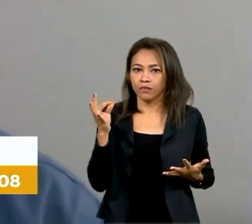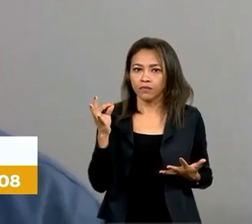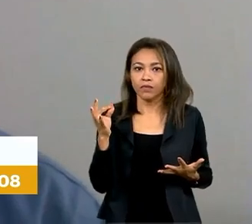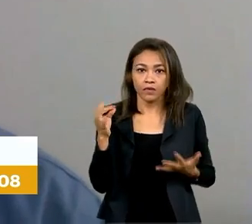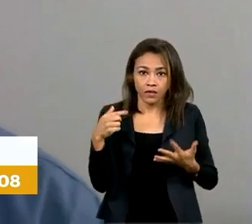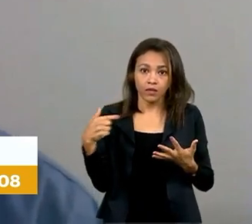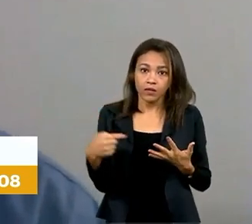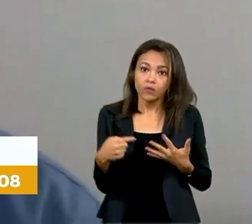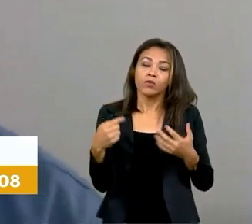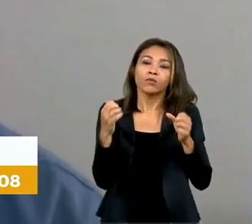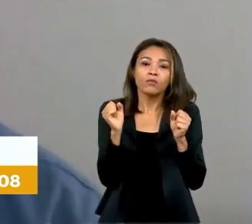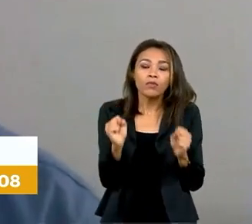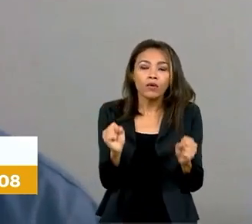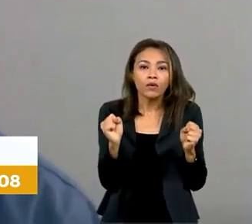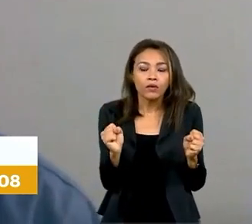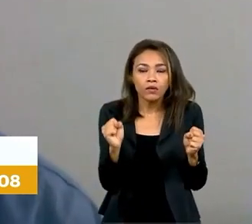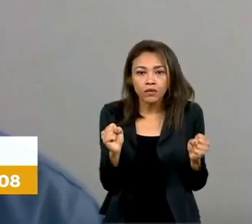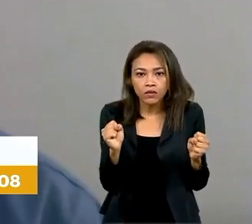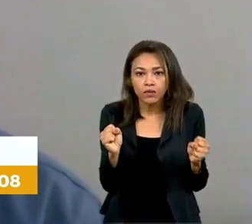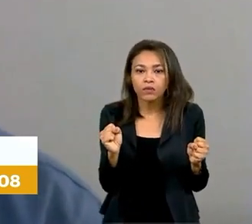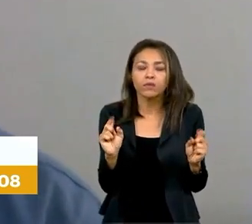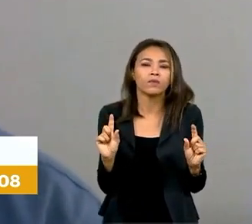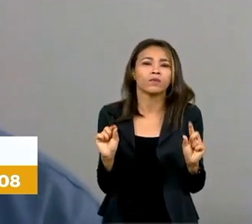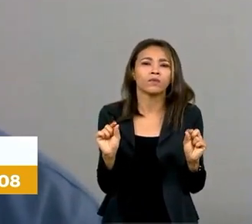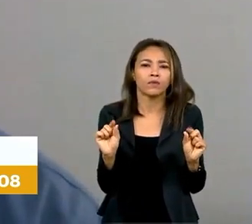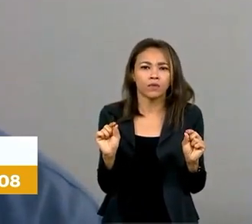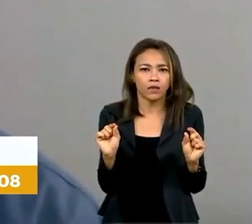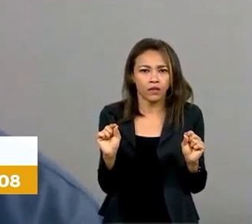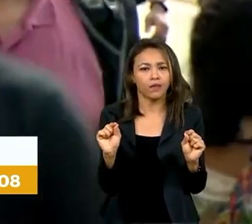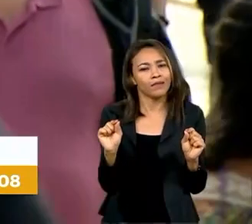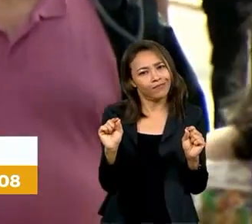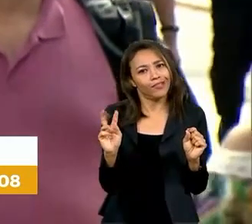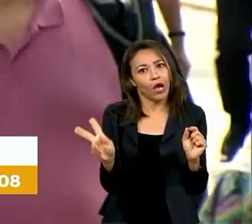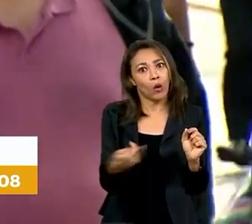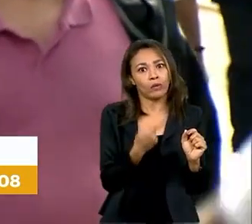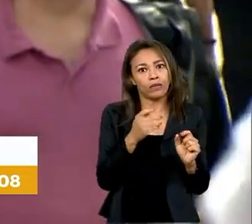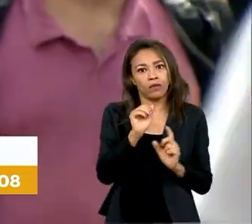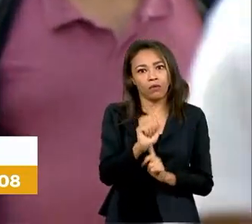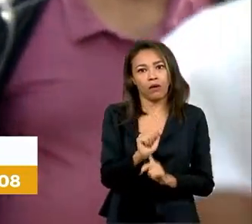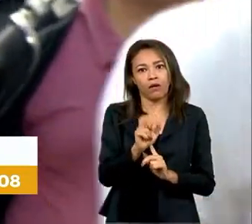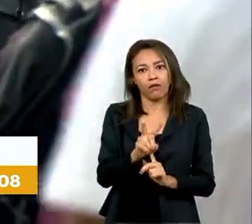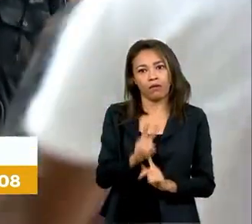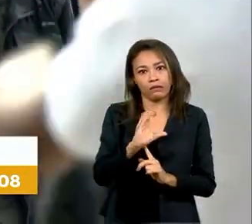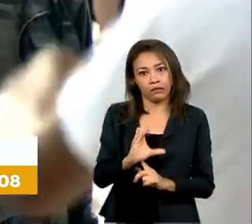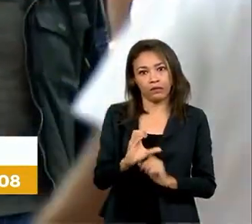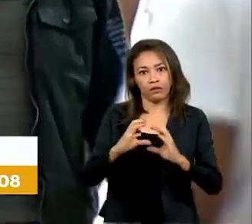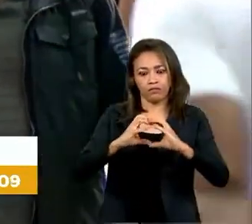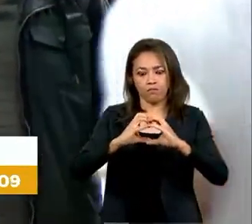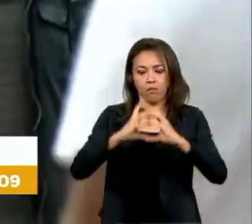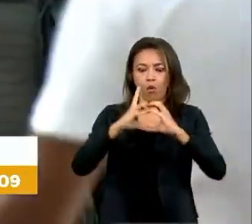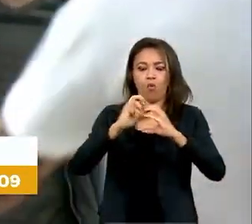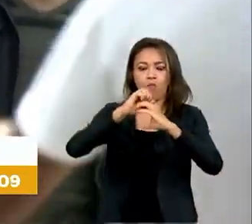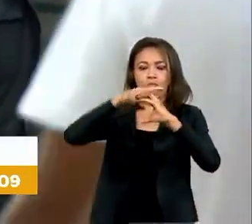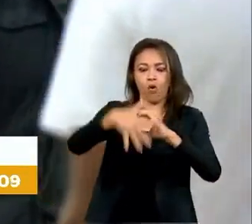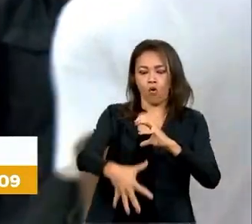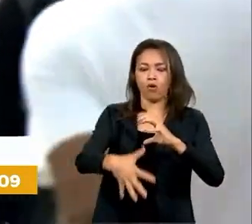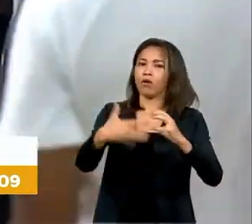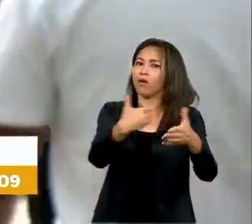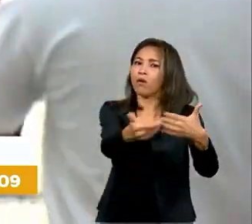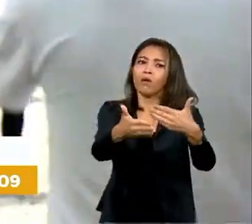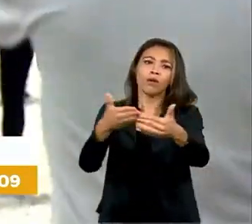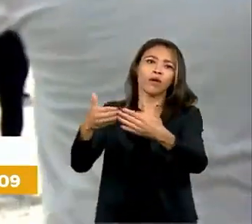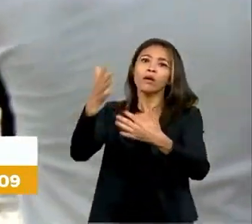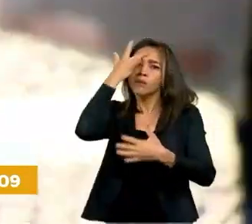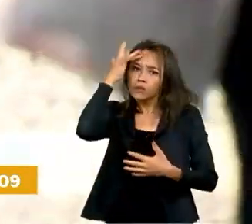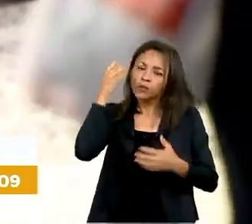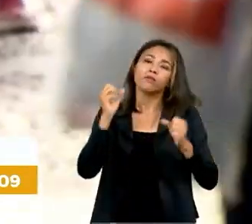podem trazer, né, essa possibilidade de ser um AVC. Qualquer pessoa pode ter um AVC, o acidente